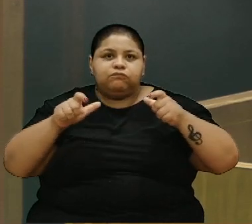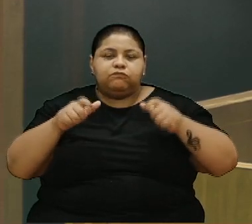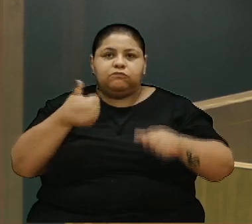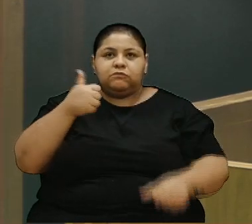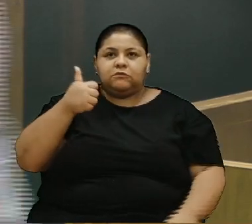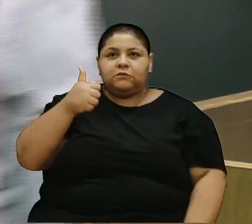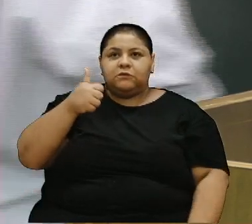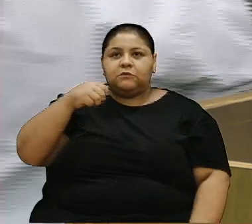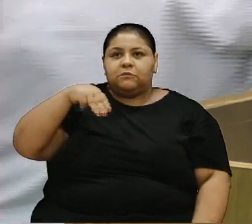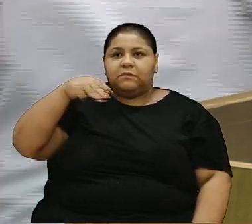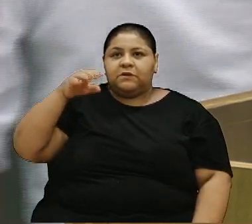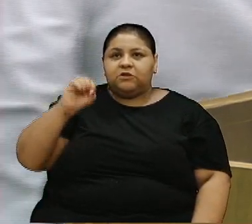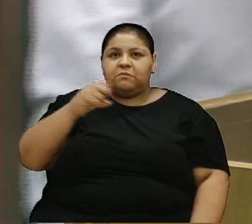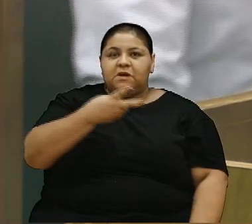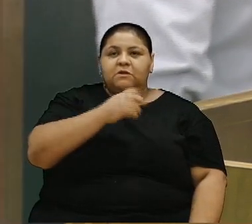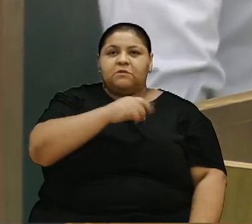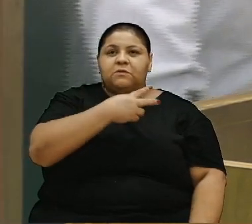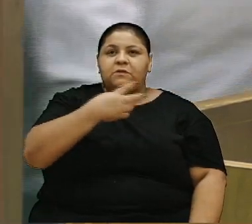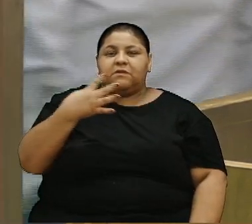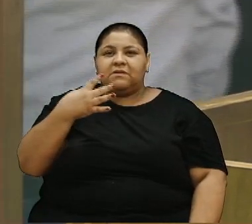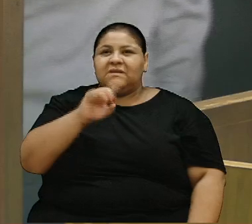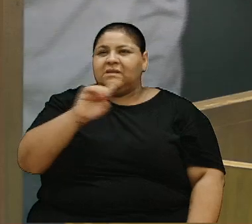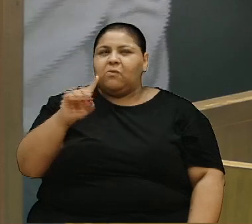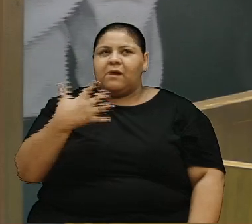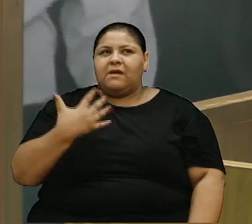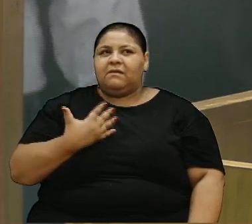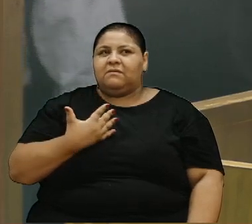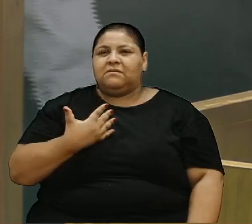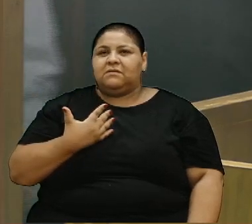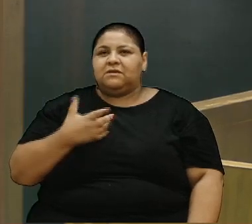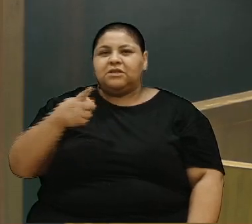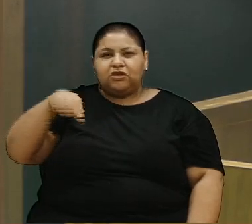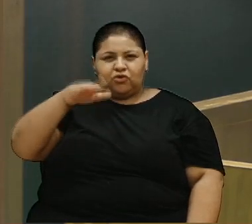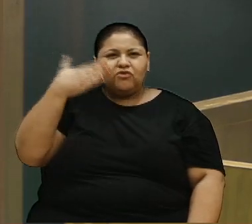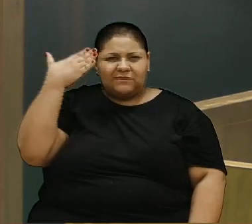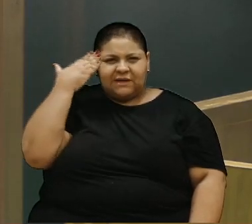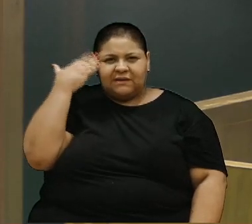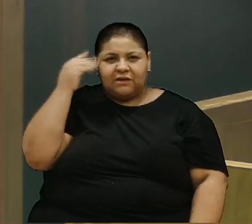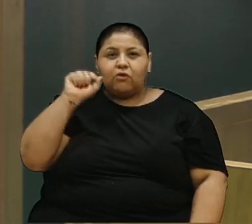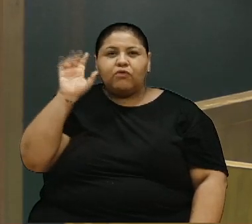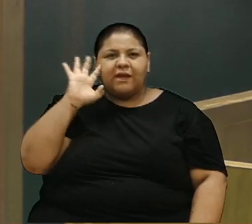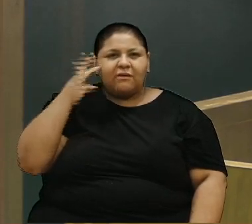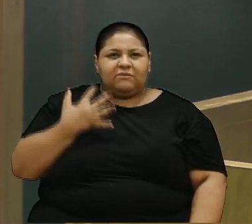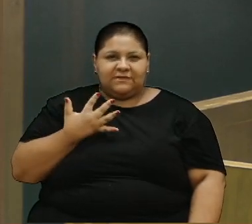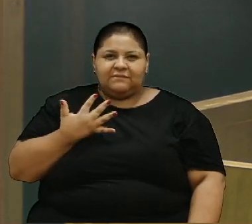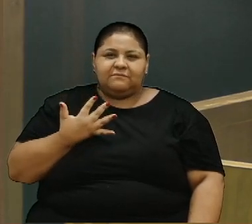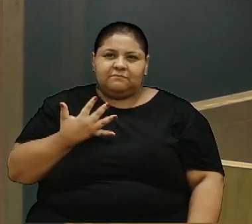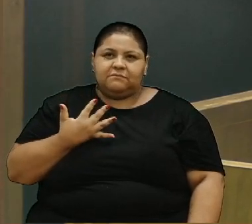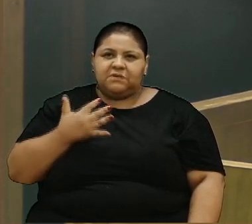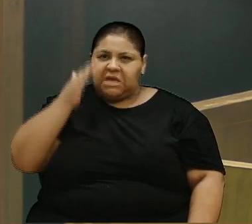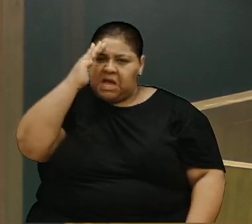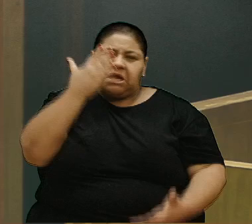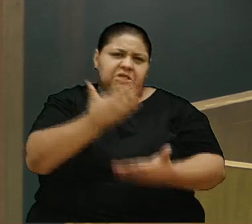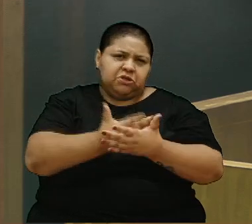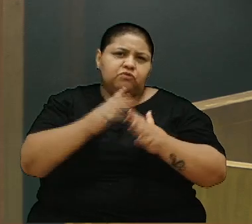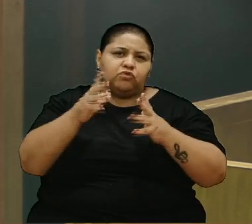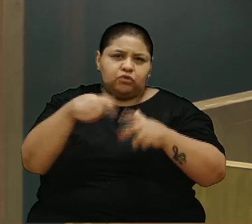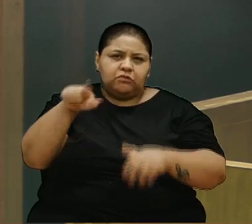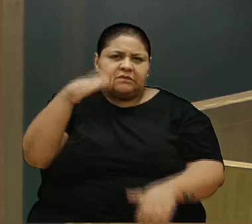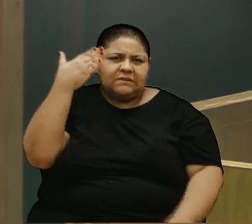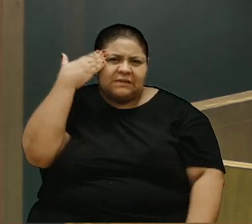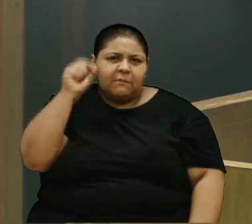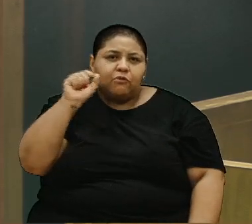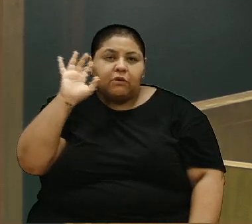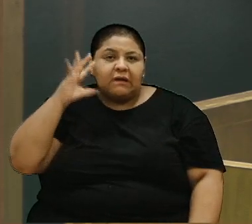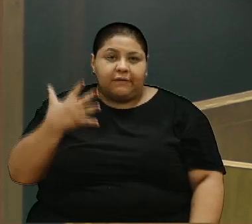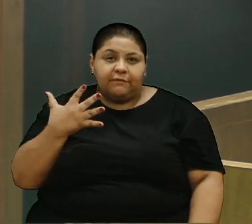maio de 2024. Então, não é... Todos aqui sabem o que aconteceu. Acredito nisso, que todos saibam esse